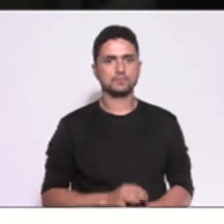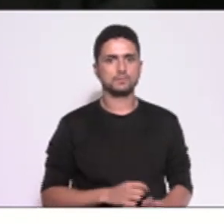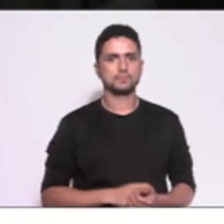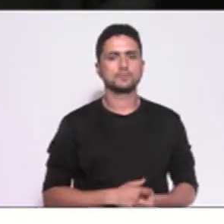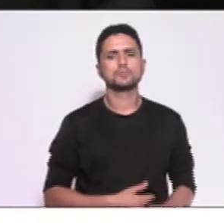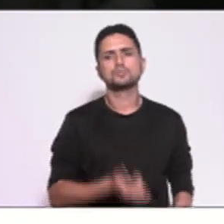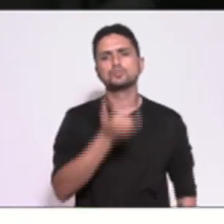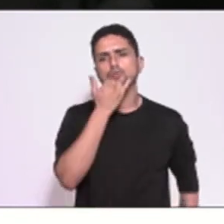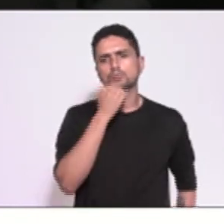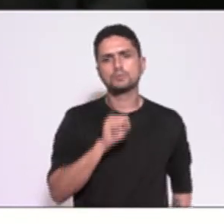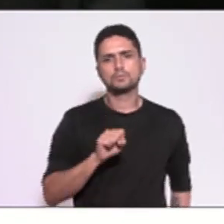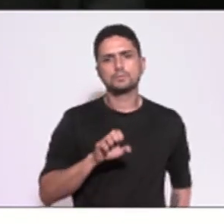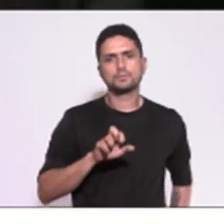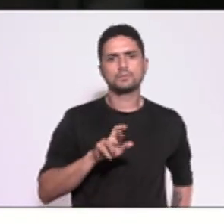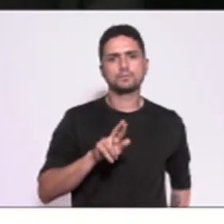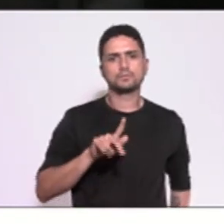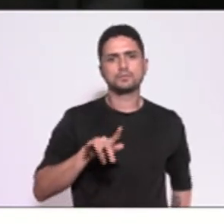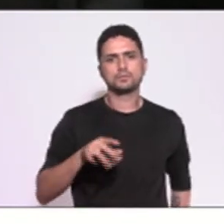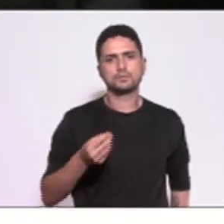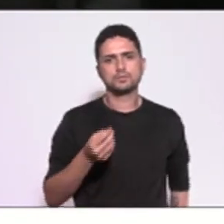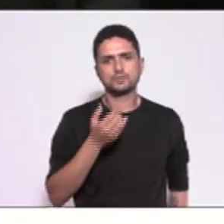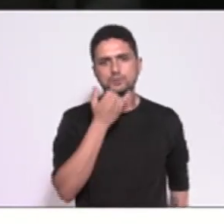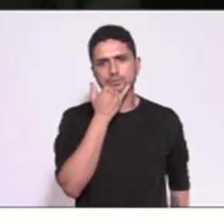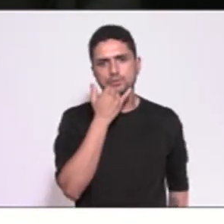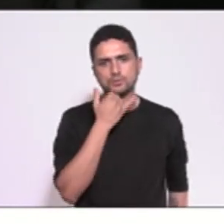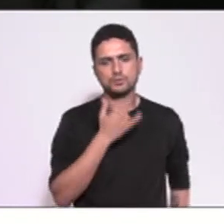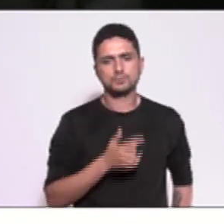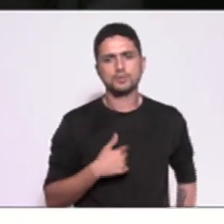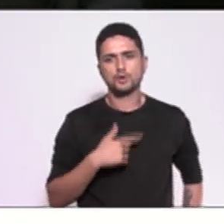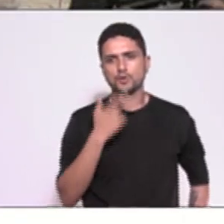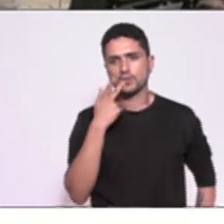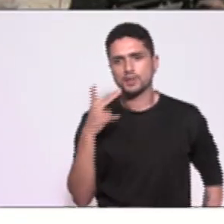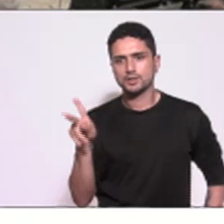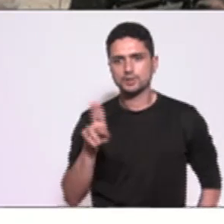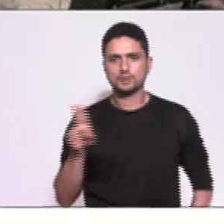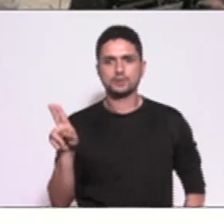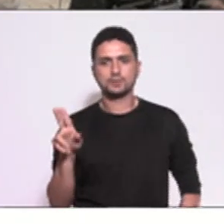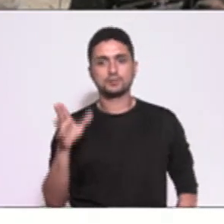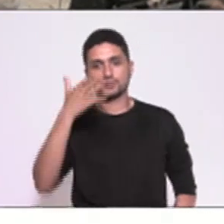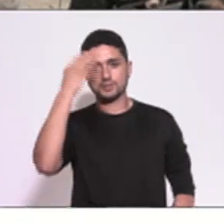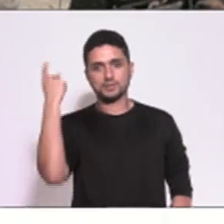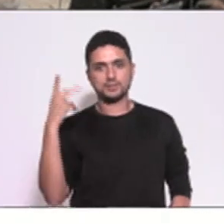Desculpa, Serginho. Desculpa. Falei seu nome, desculpa.